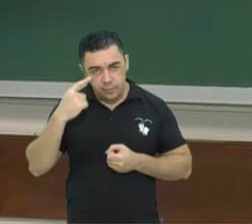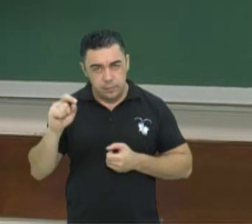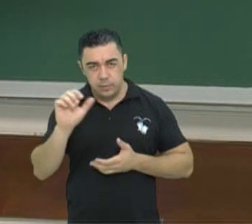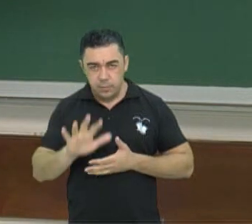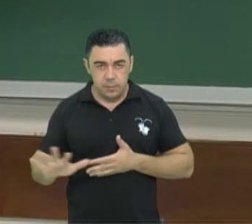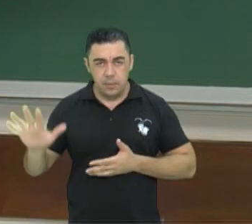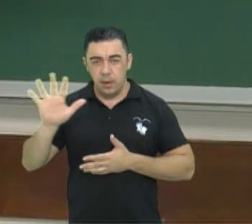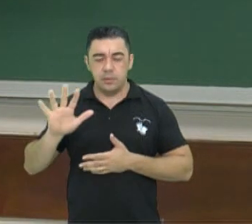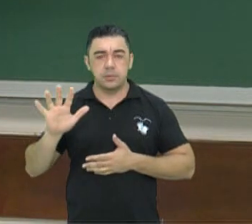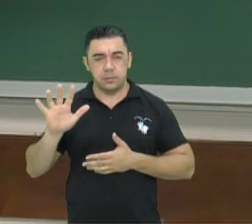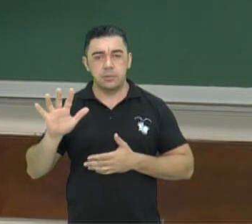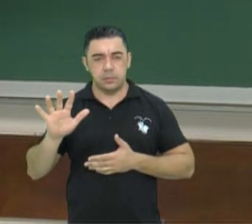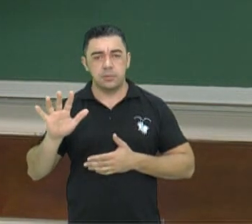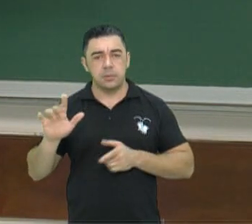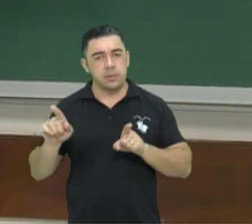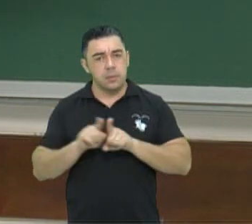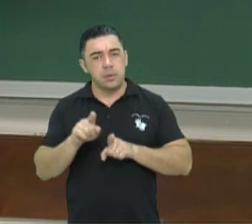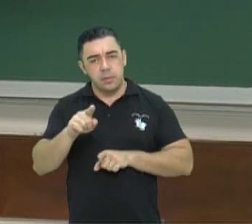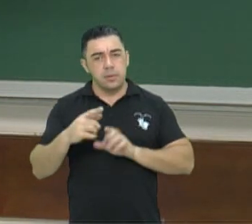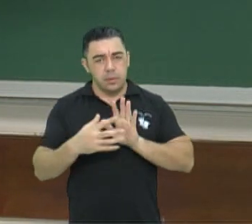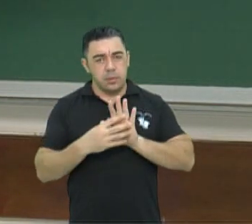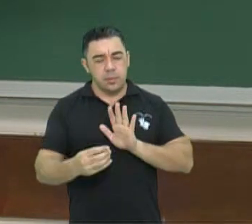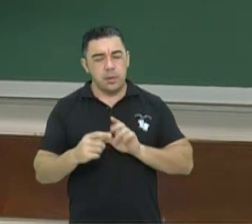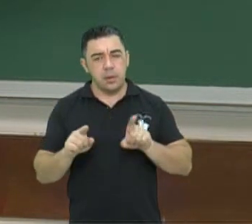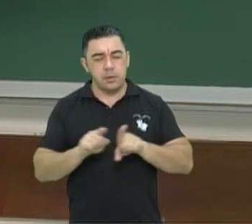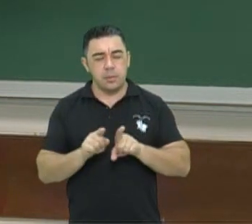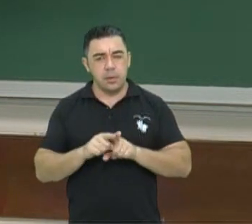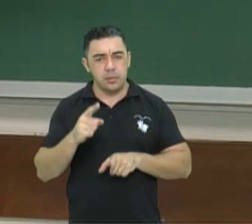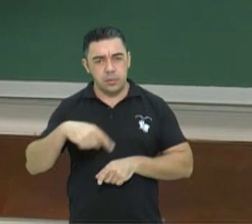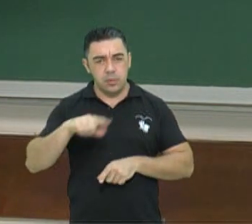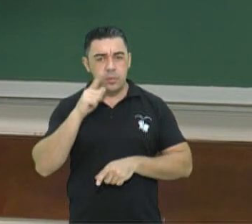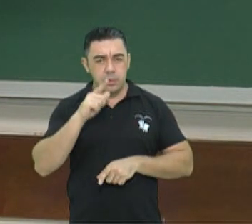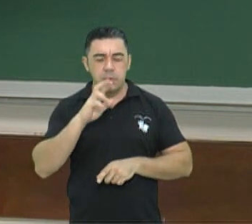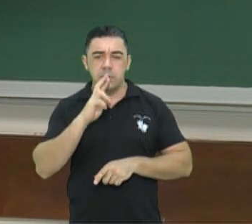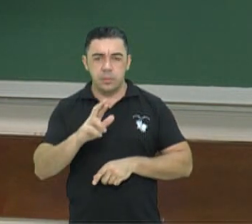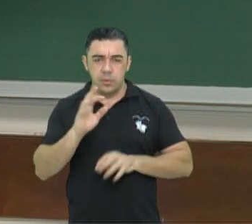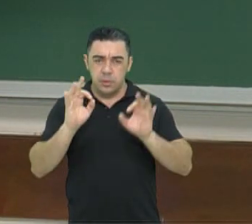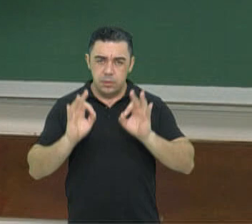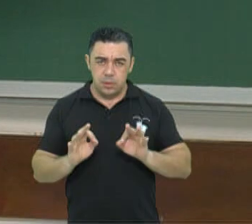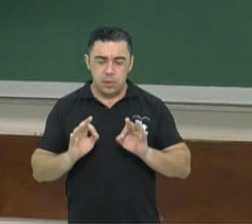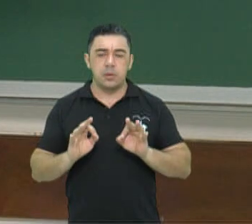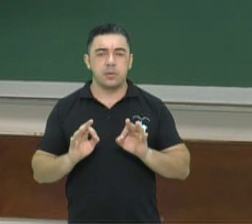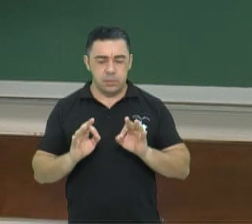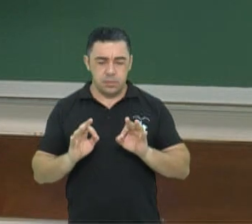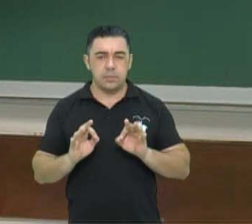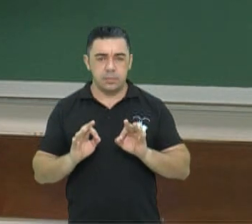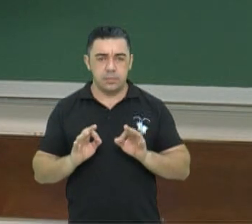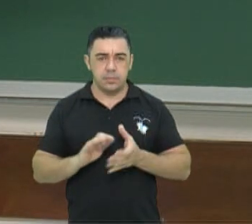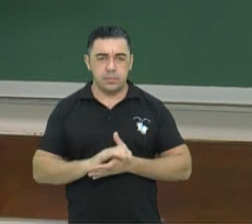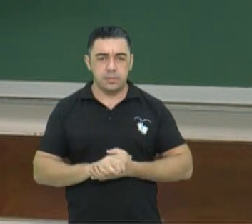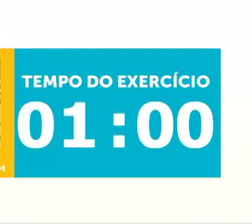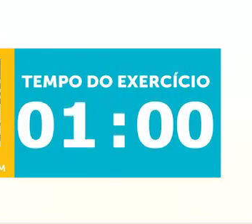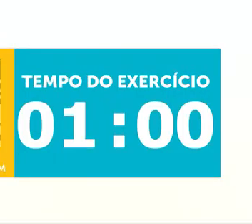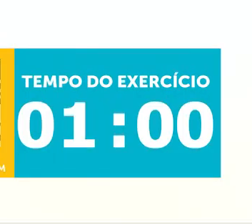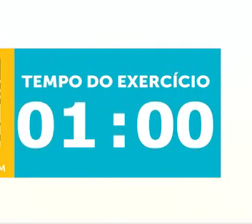a ilustração também para você ter e a gente daí conseguir fazer a resolução do